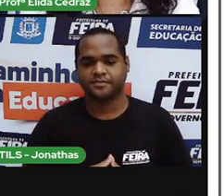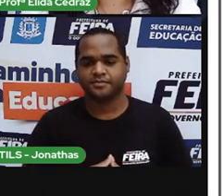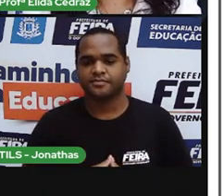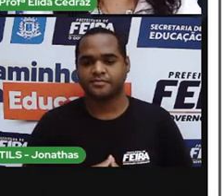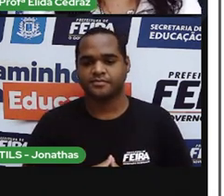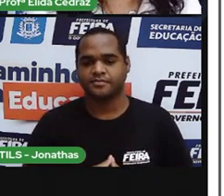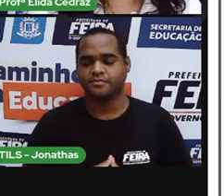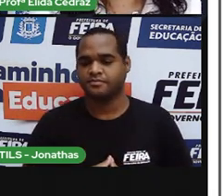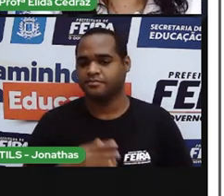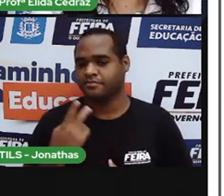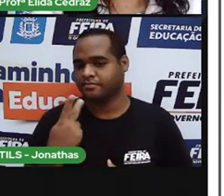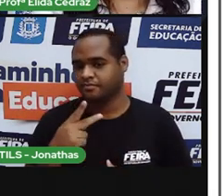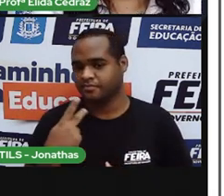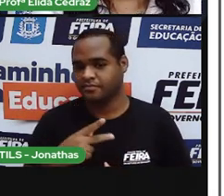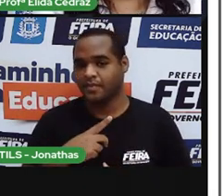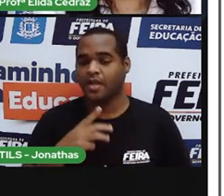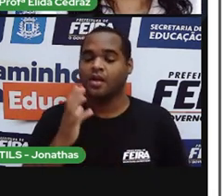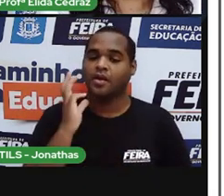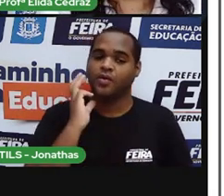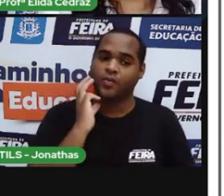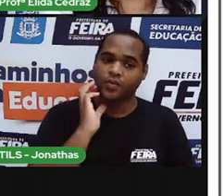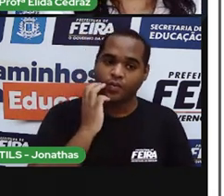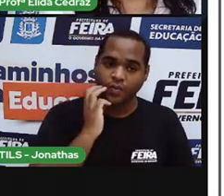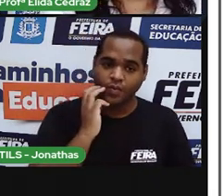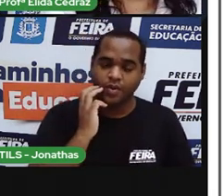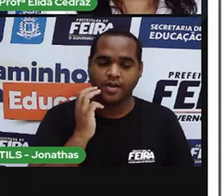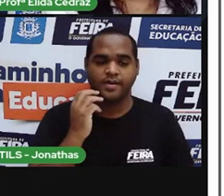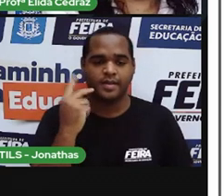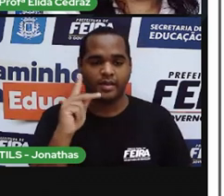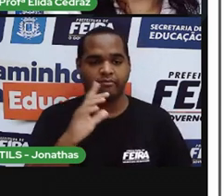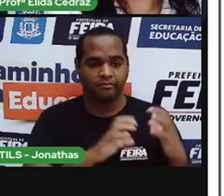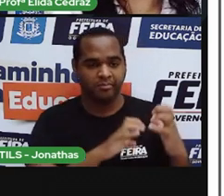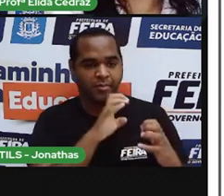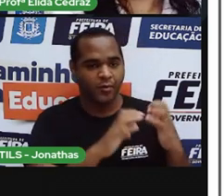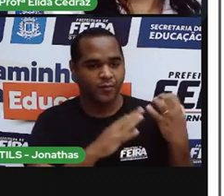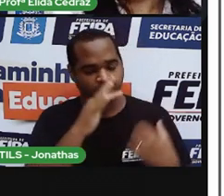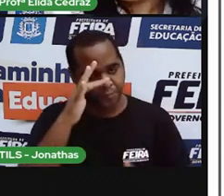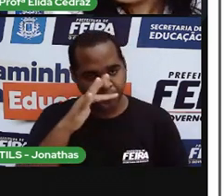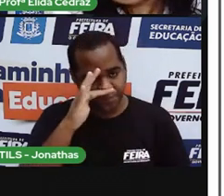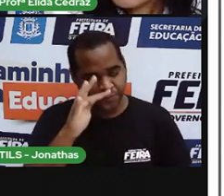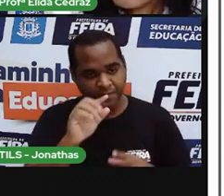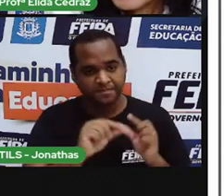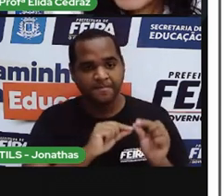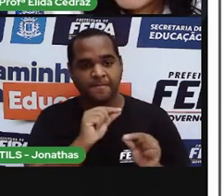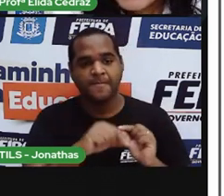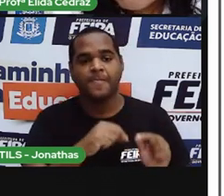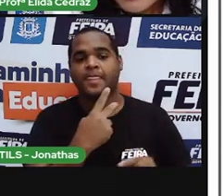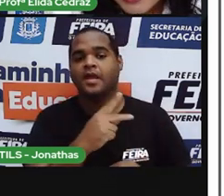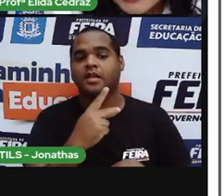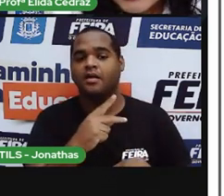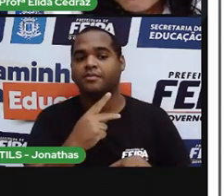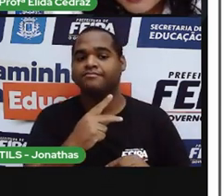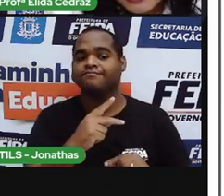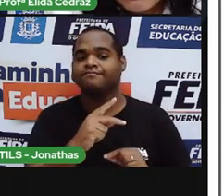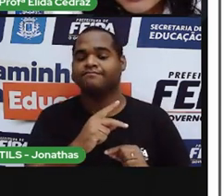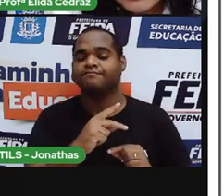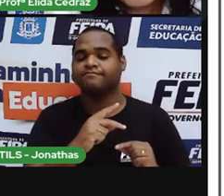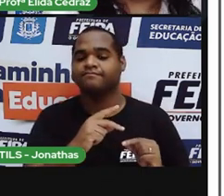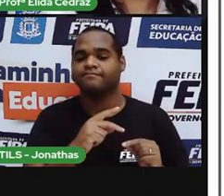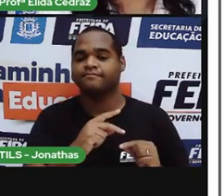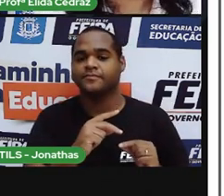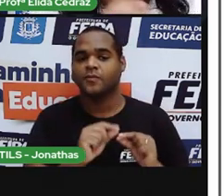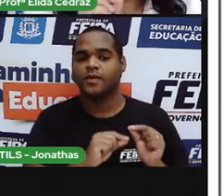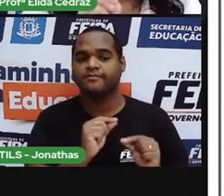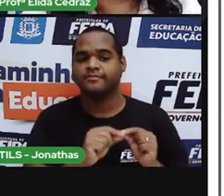tem o Cravo brigou com a... Para você escrever essa